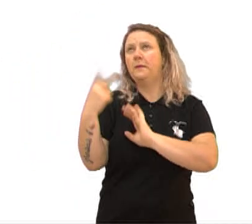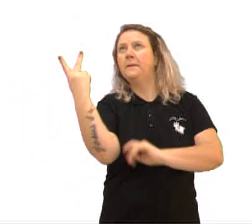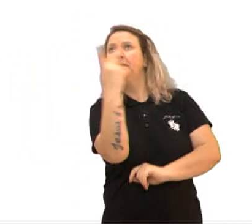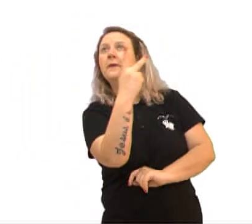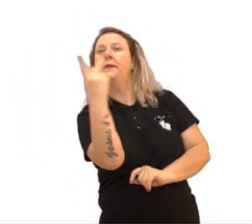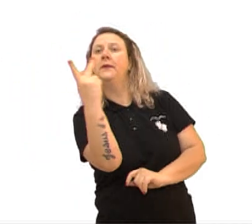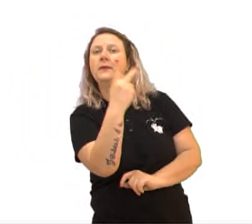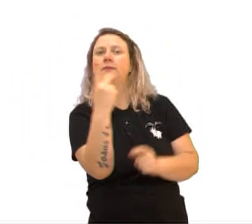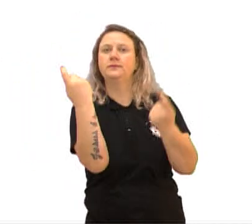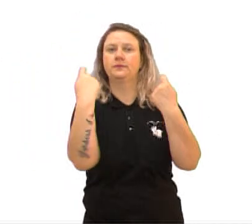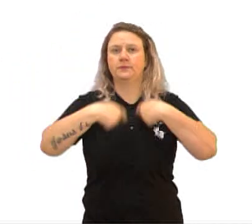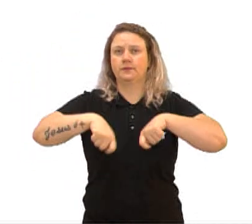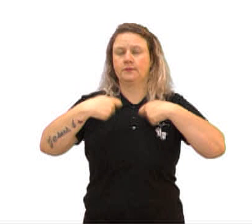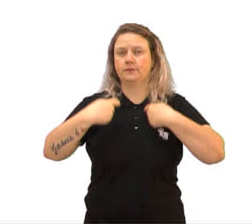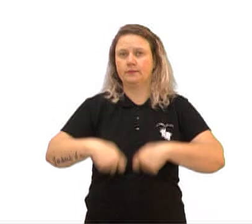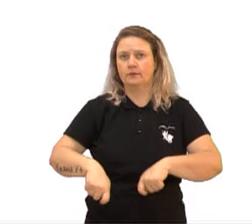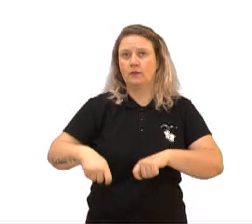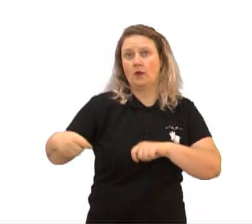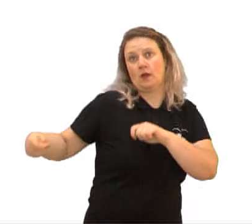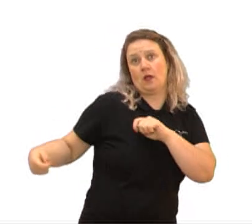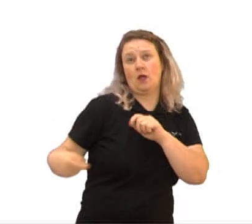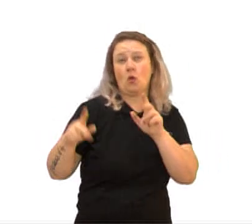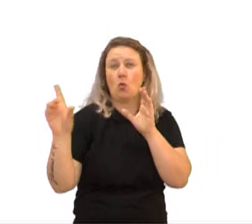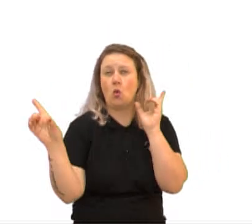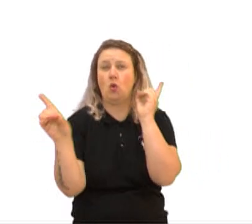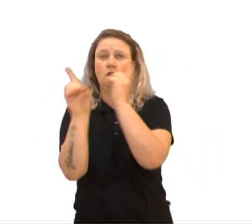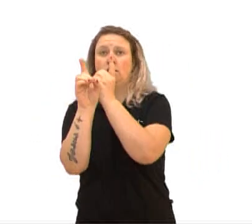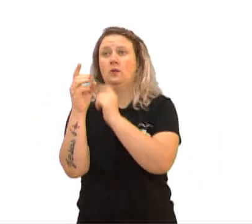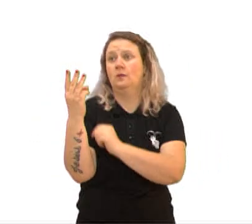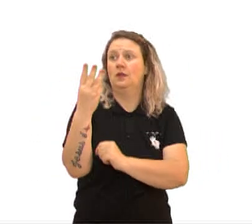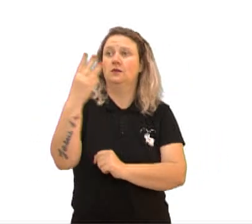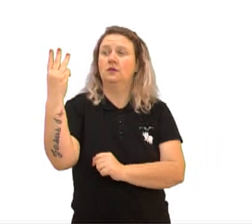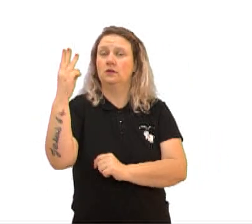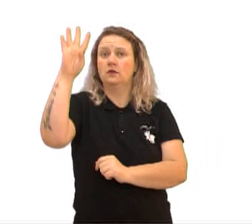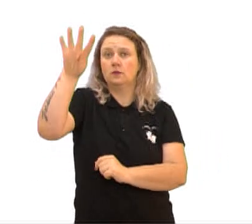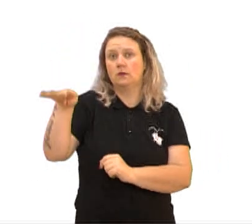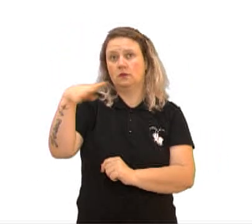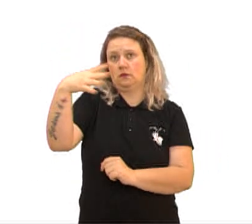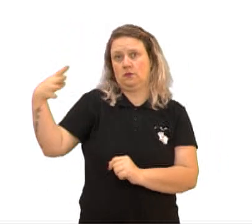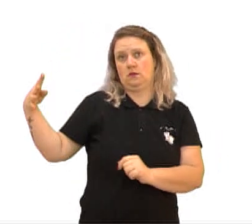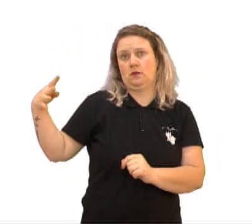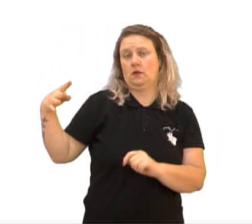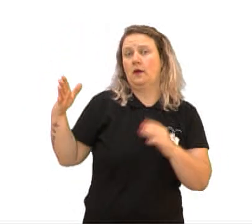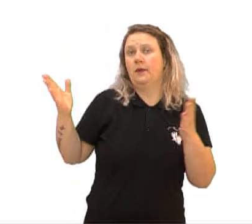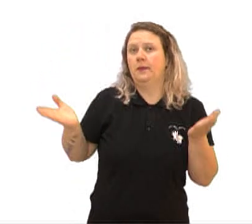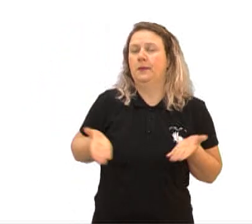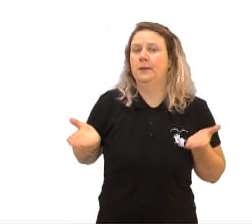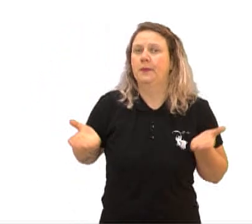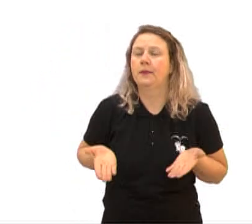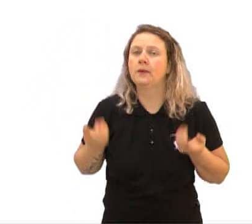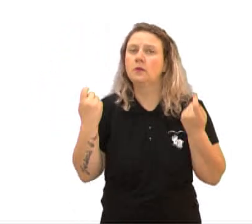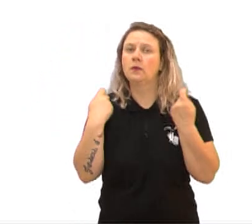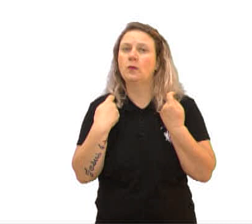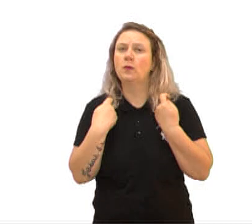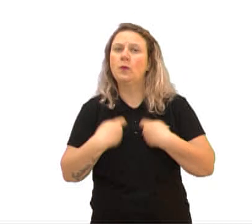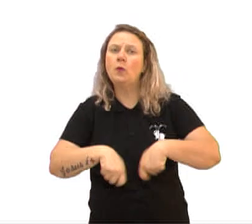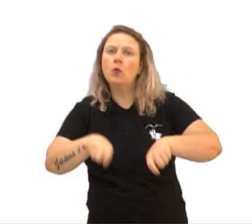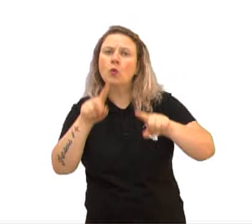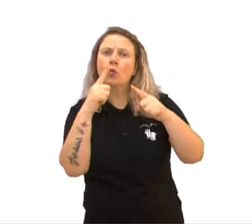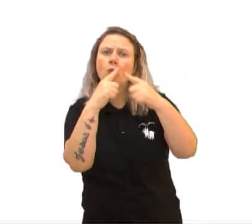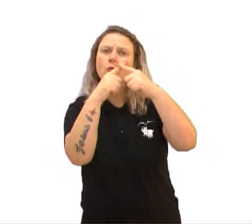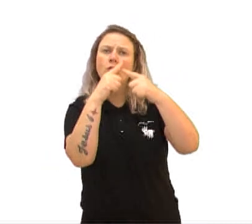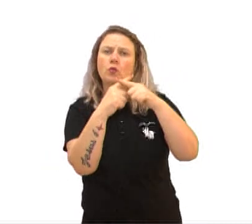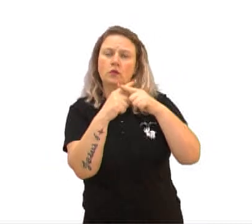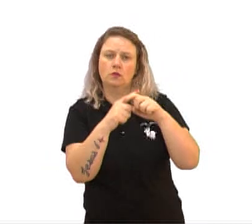duas precisa dar uma terceira. Mas para você poder multiplicar, o elemento C